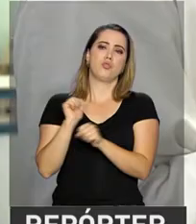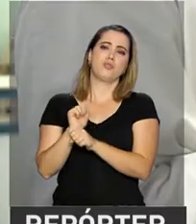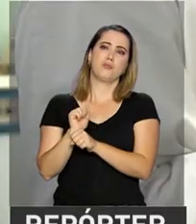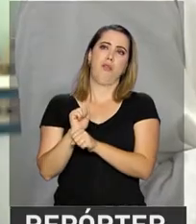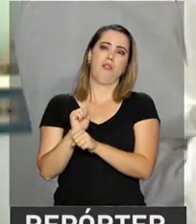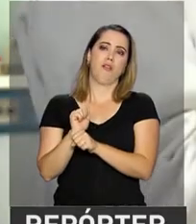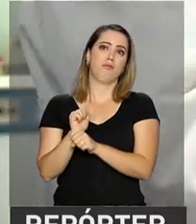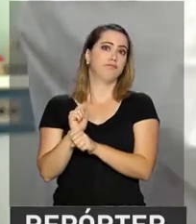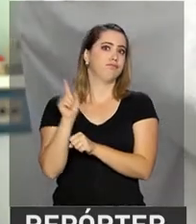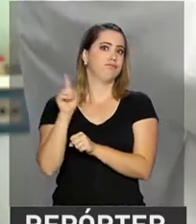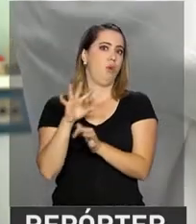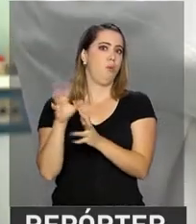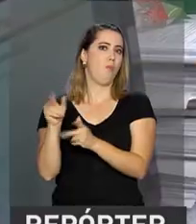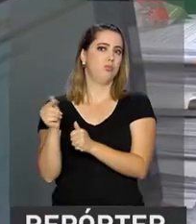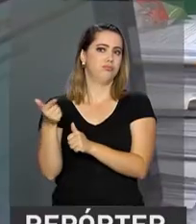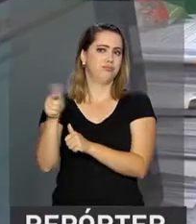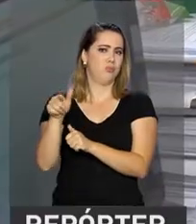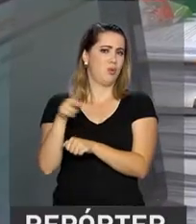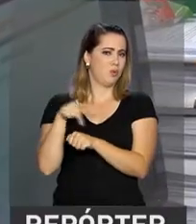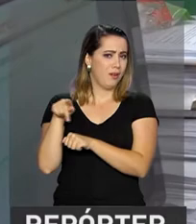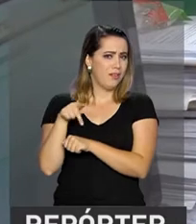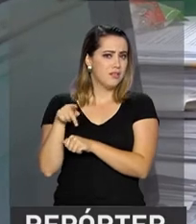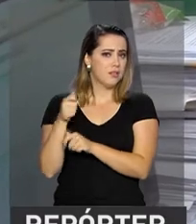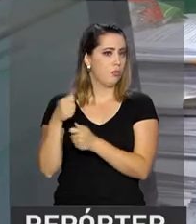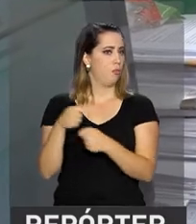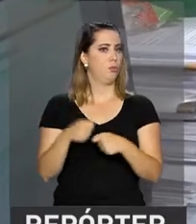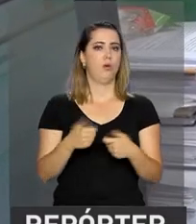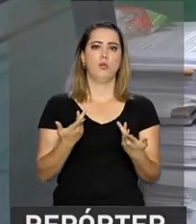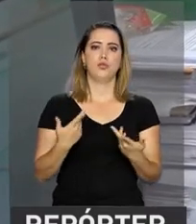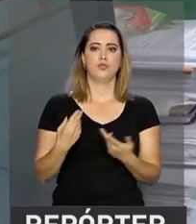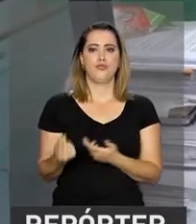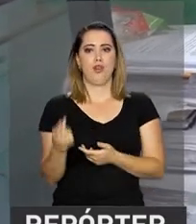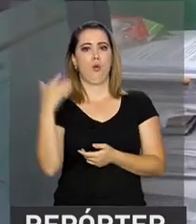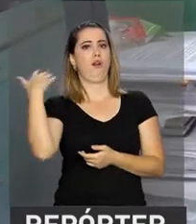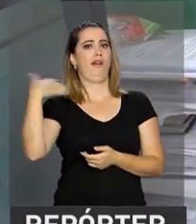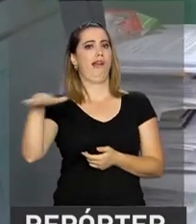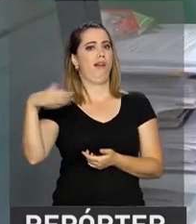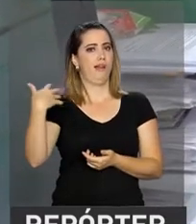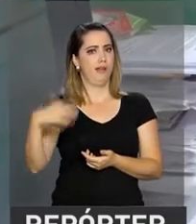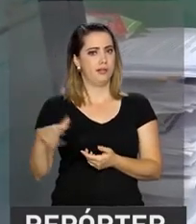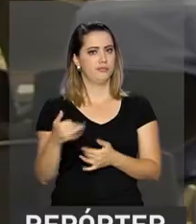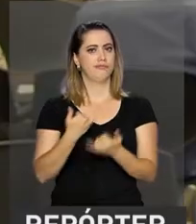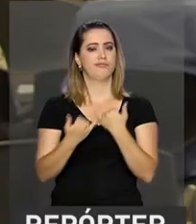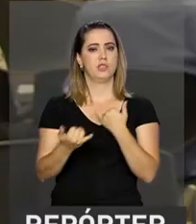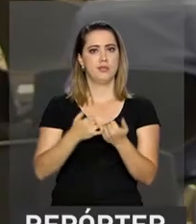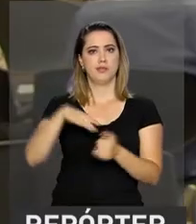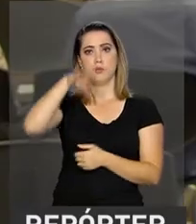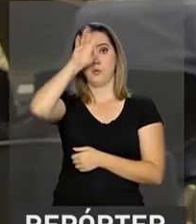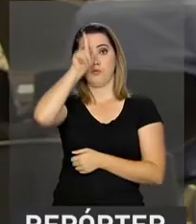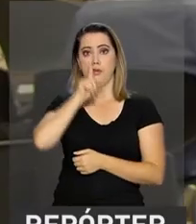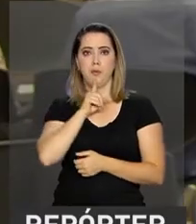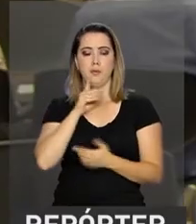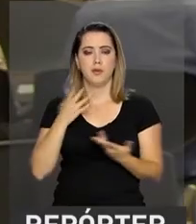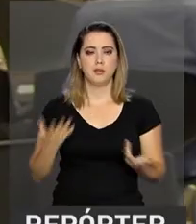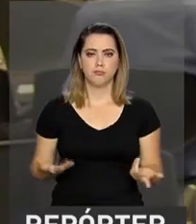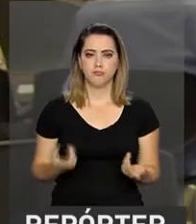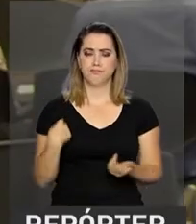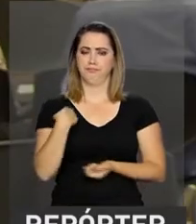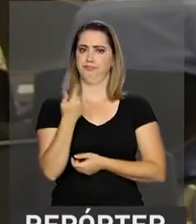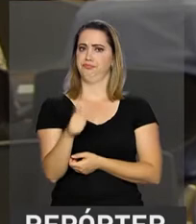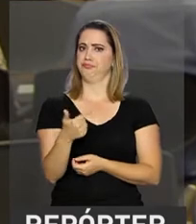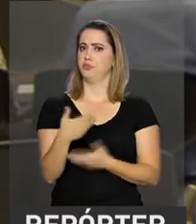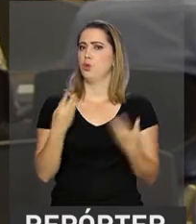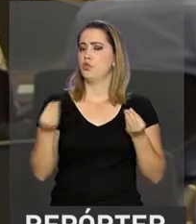um mercado mundial, muitas vezes com preços muito caros. O exemplo da febre amarela é eloquente. Se nós